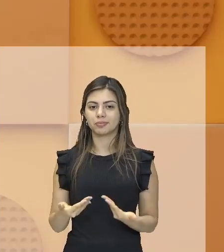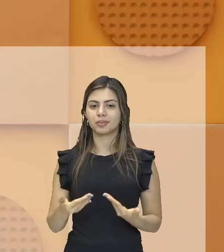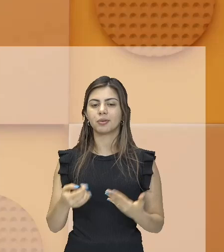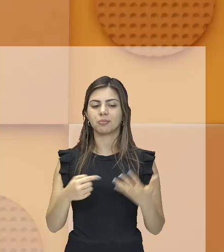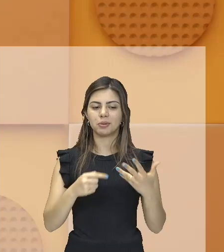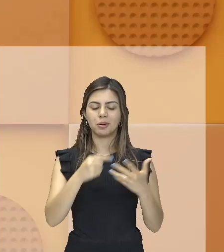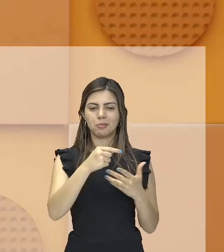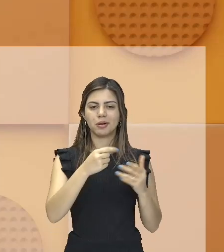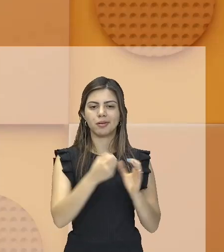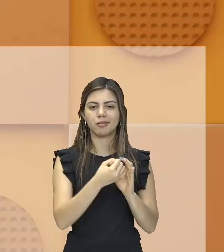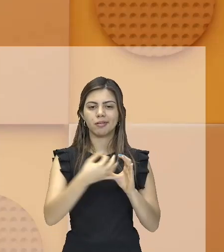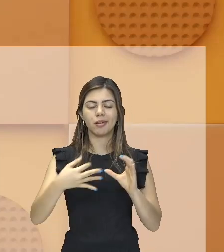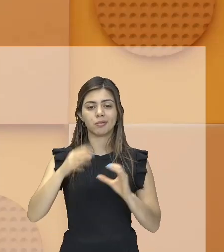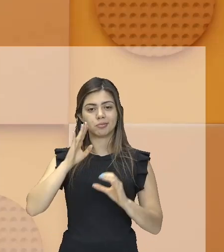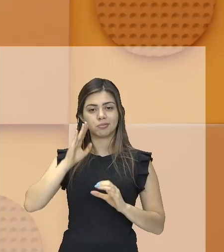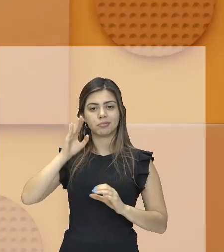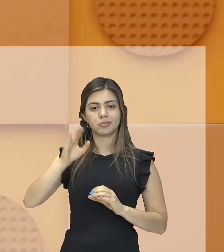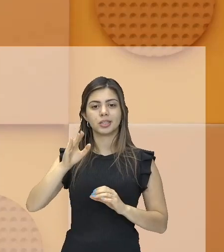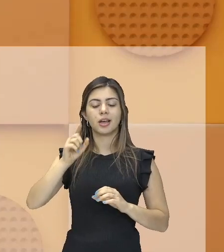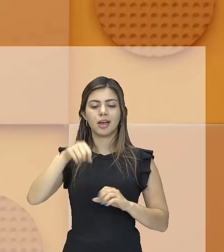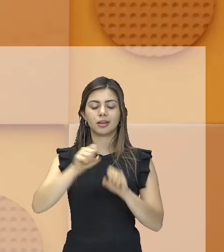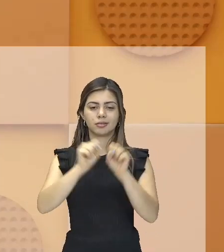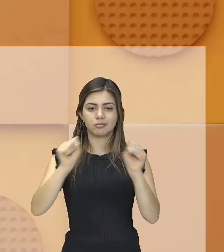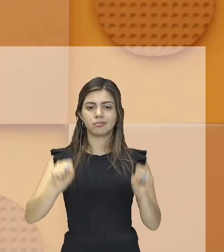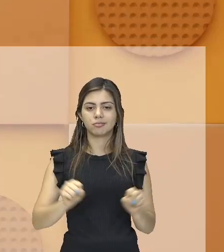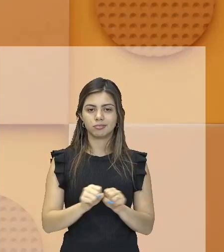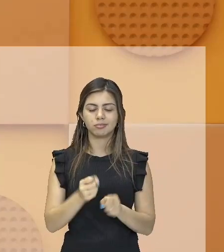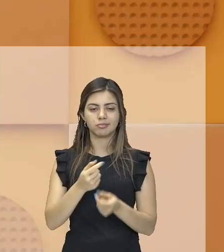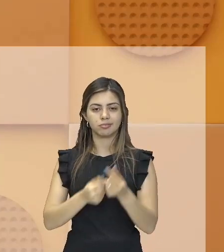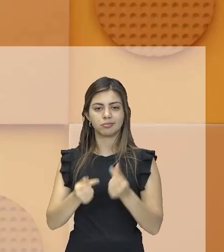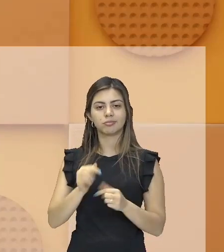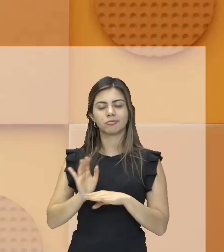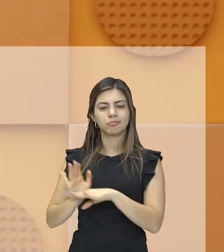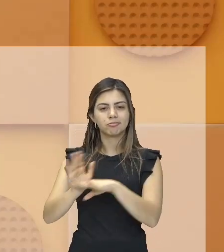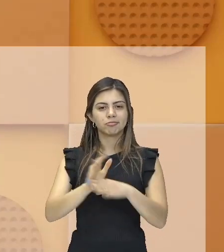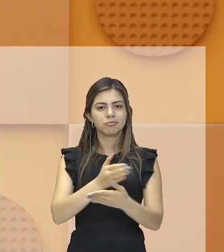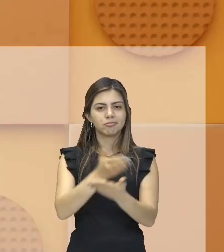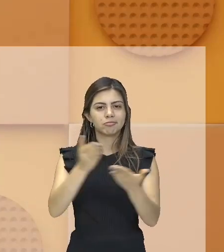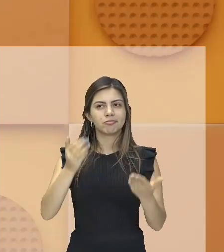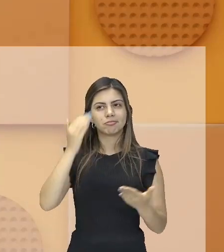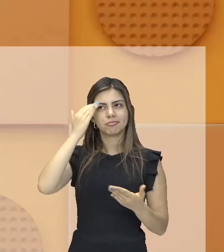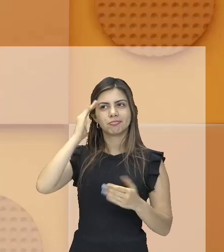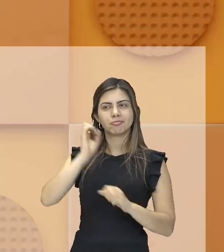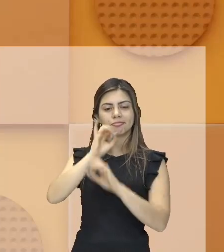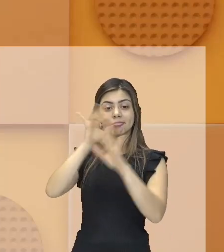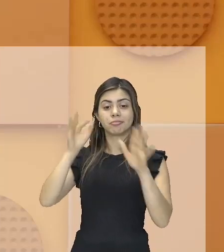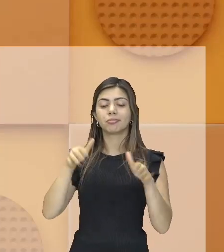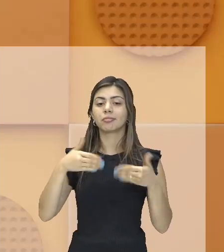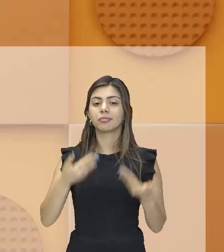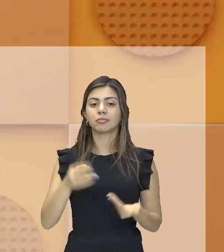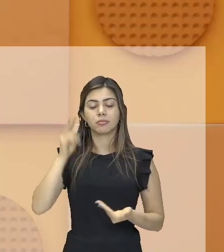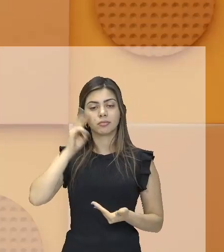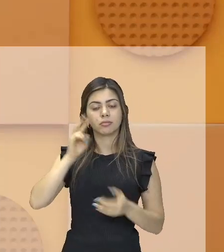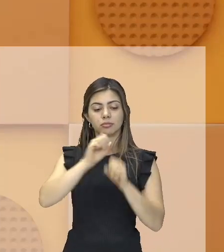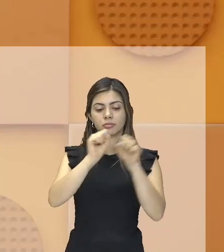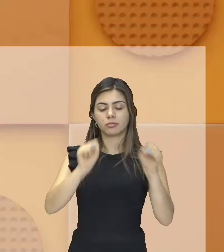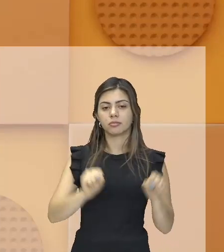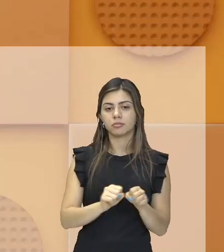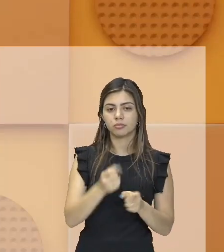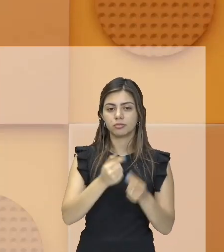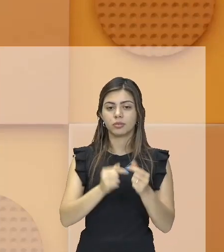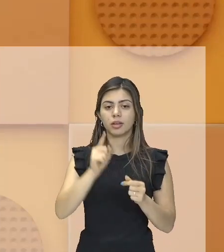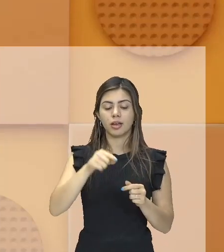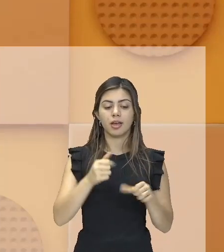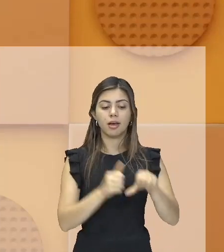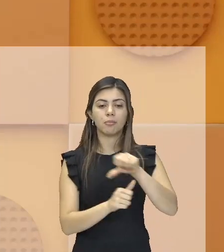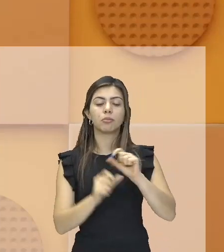as características principais do mercantilismo. Espero que vocês tenham entendido. Lembrem, né, que mercantilismo vai ser a